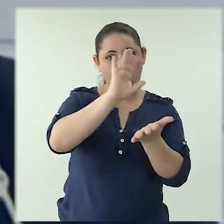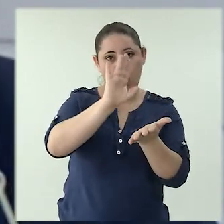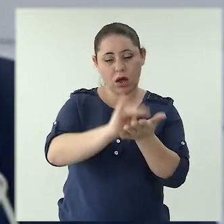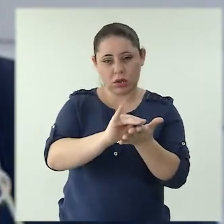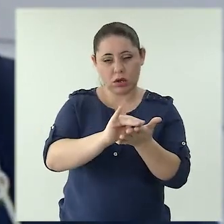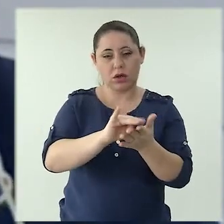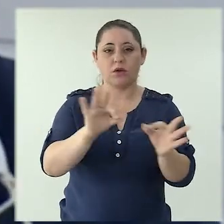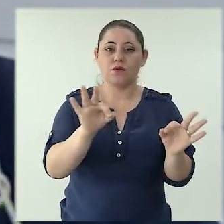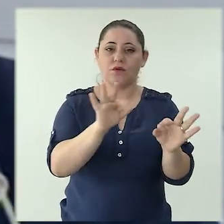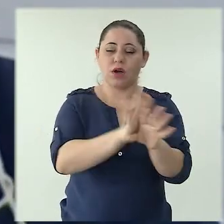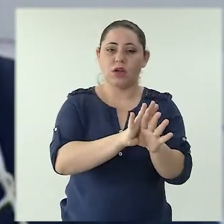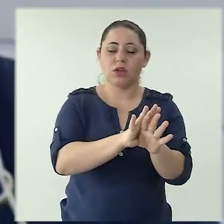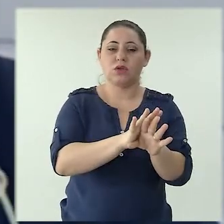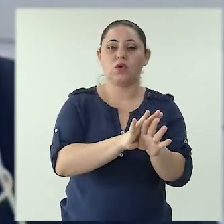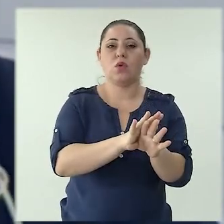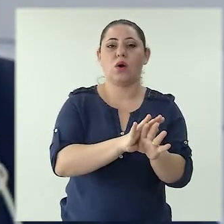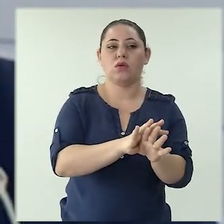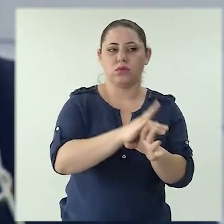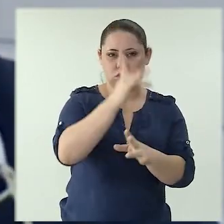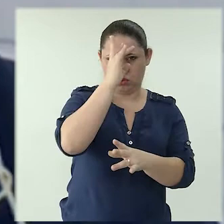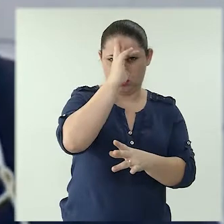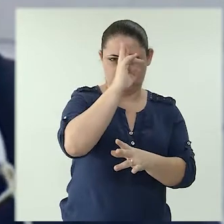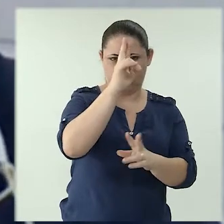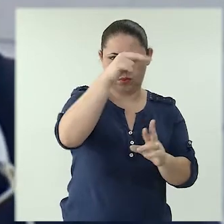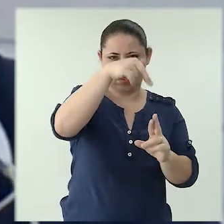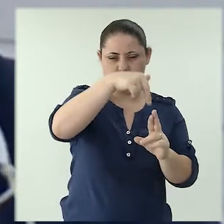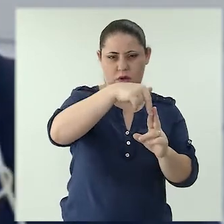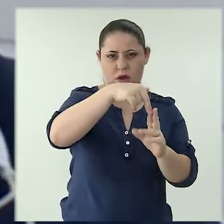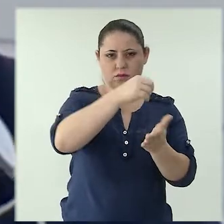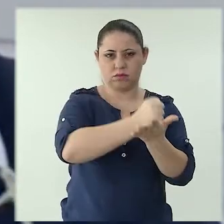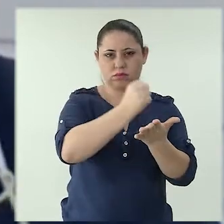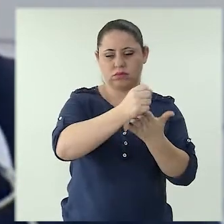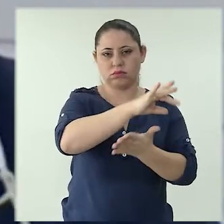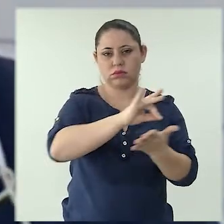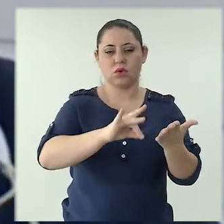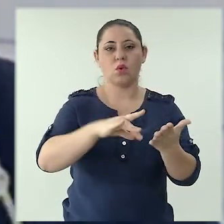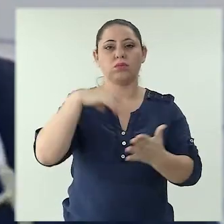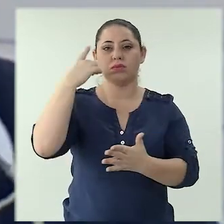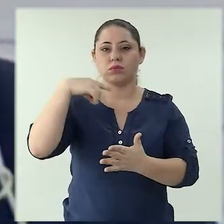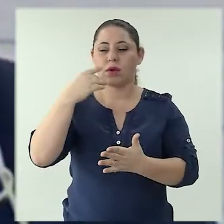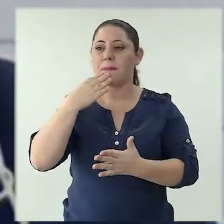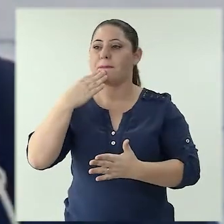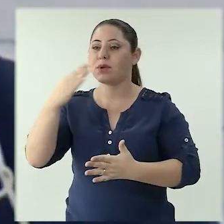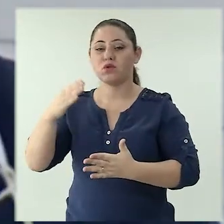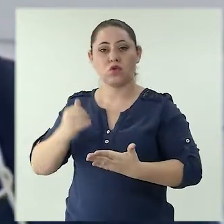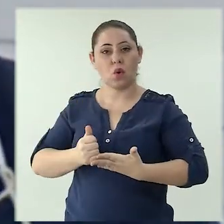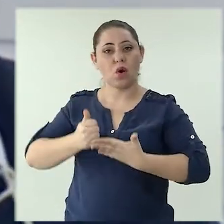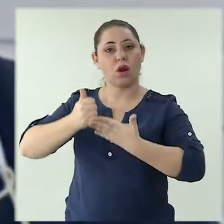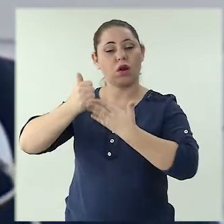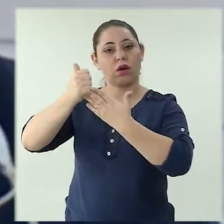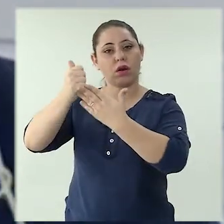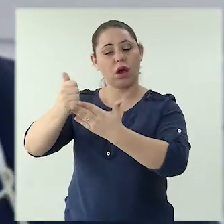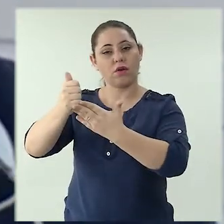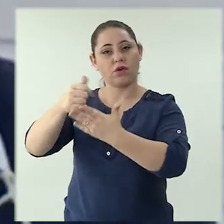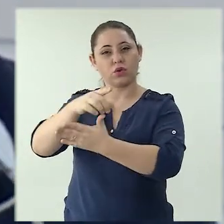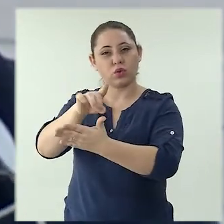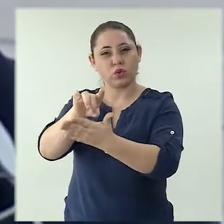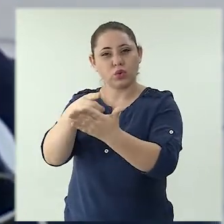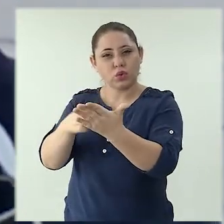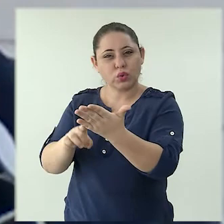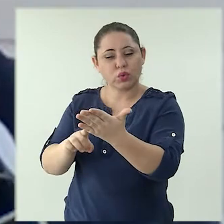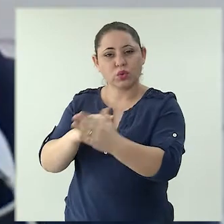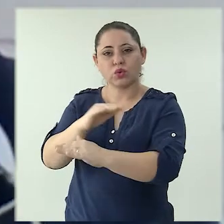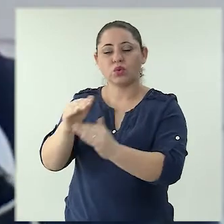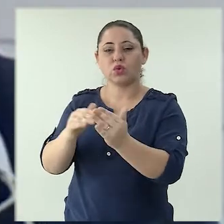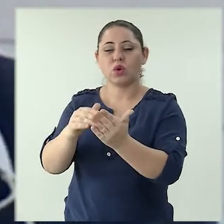ata pelo tabelião do cartório de notas, o advogado e o requerente levam, então, essa documentação